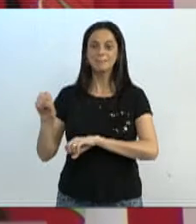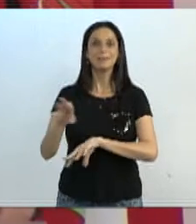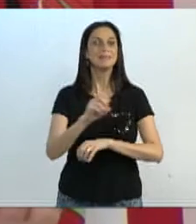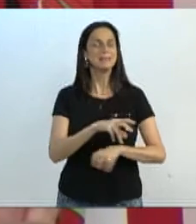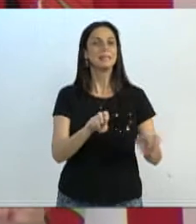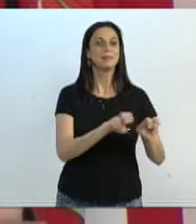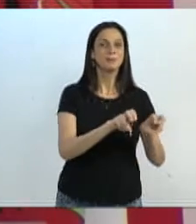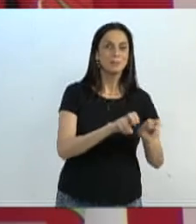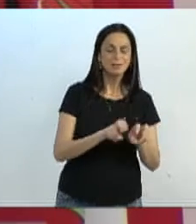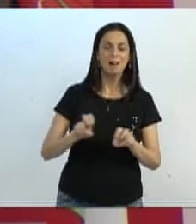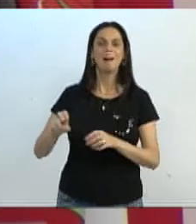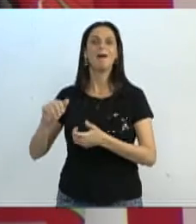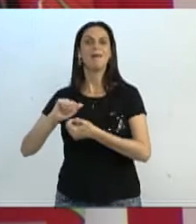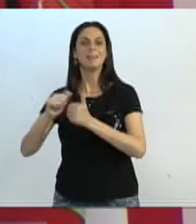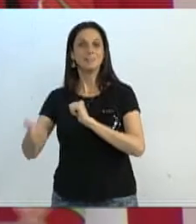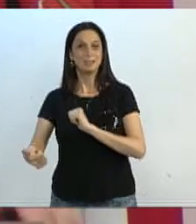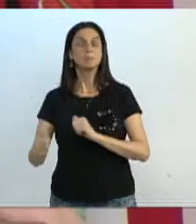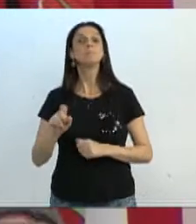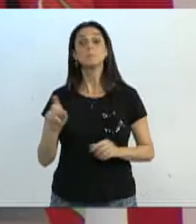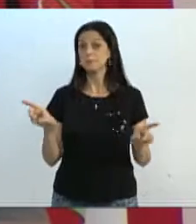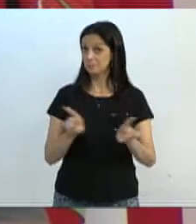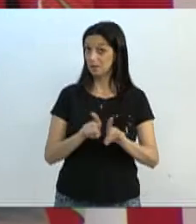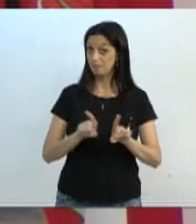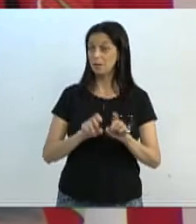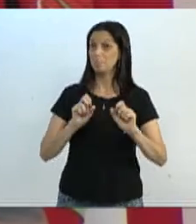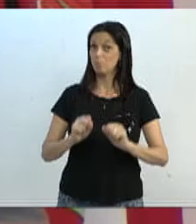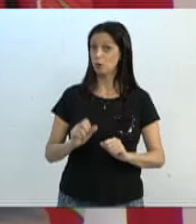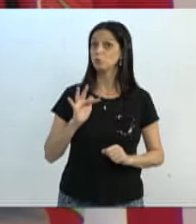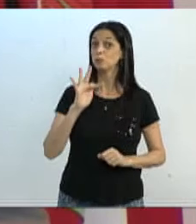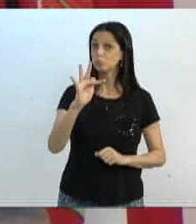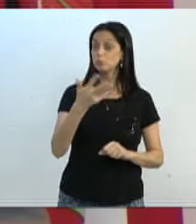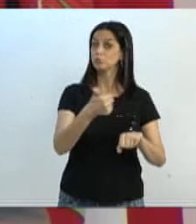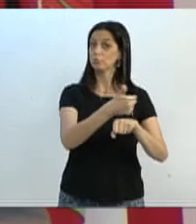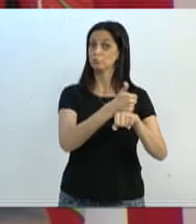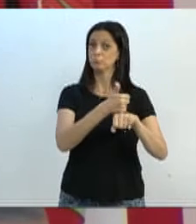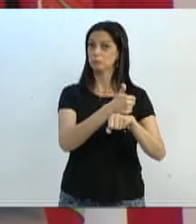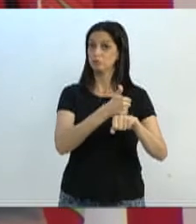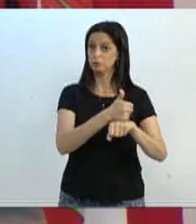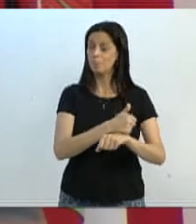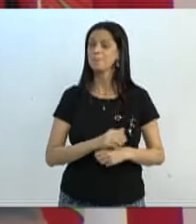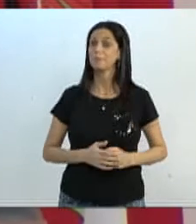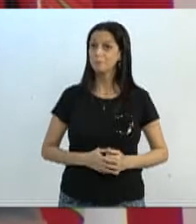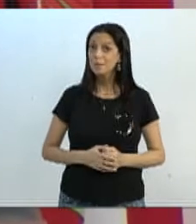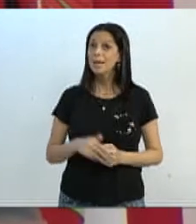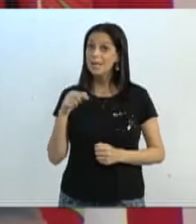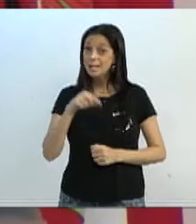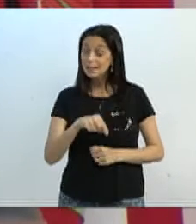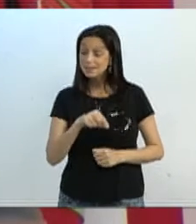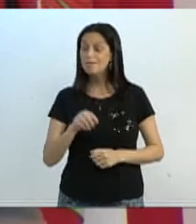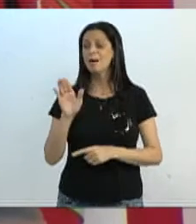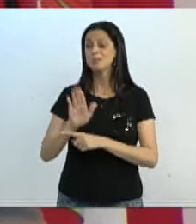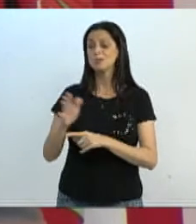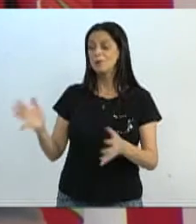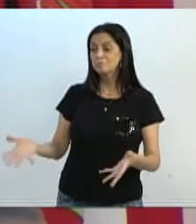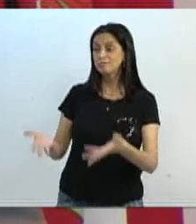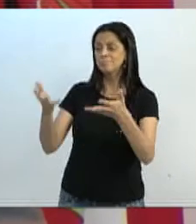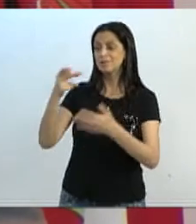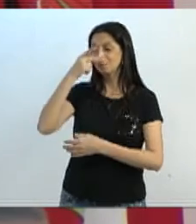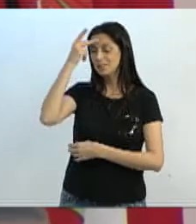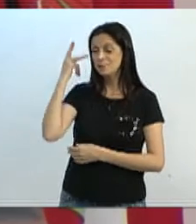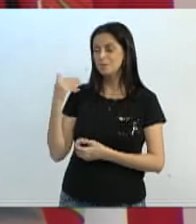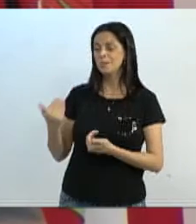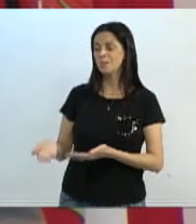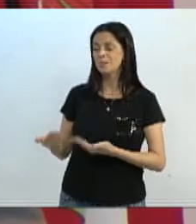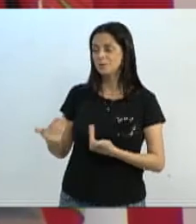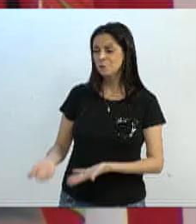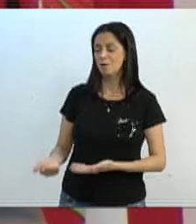e futsal, então o esporte de alto rendimento, ele é importante porque arrasta os jovens para a prática da atividade física, ocupa as crianças,